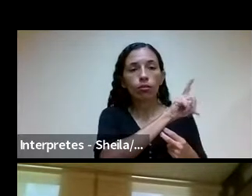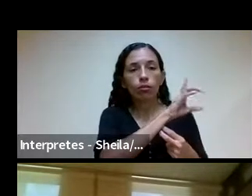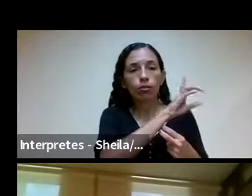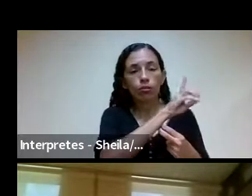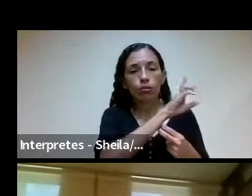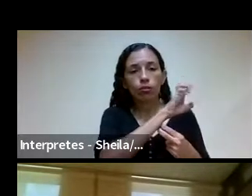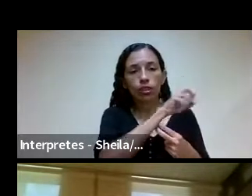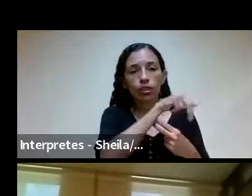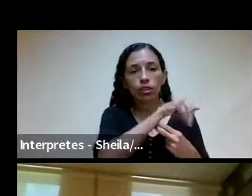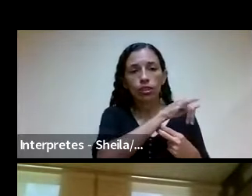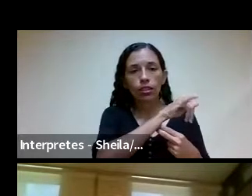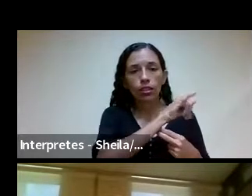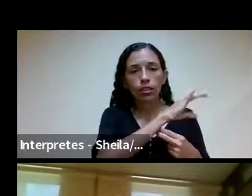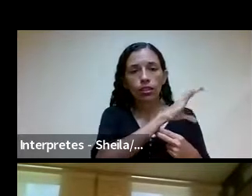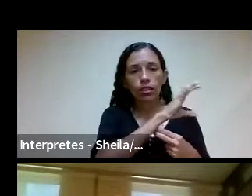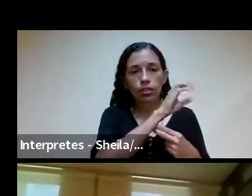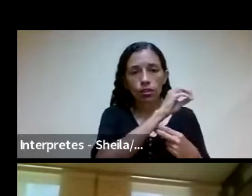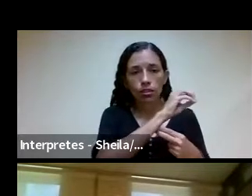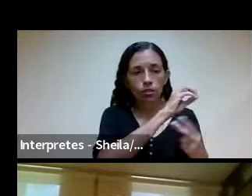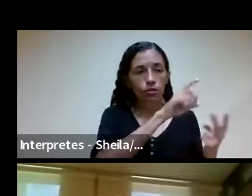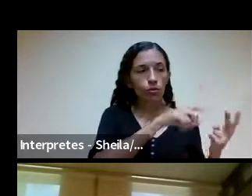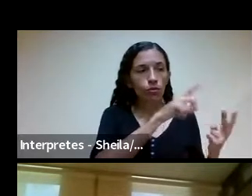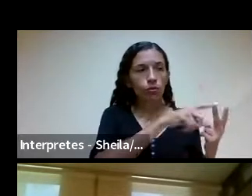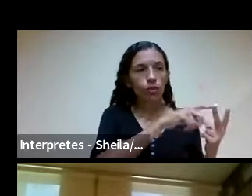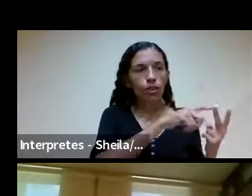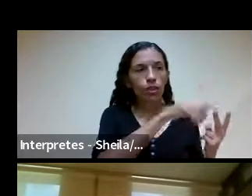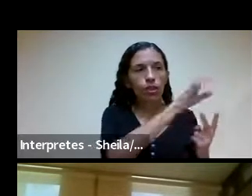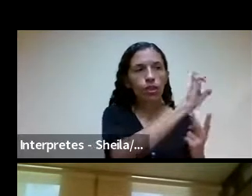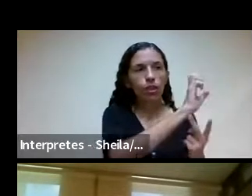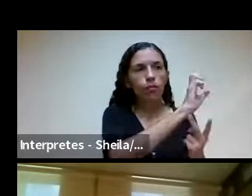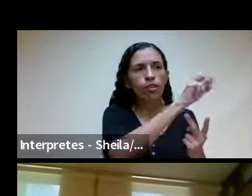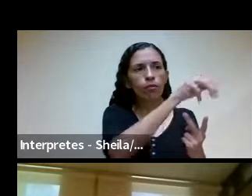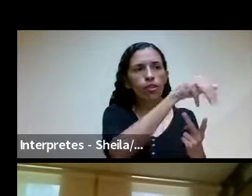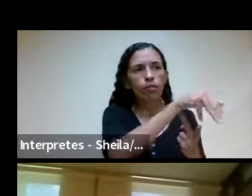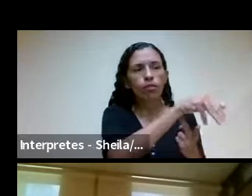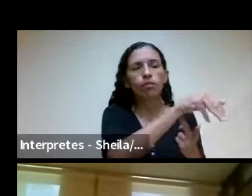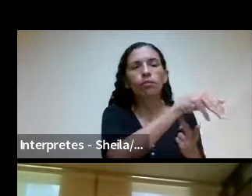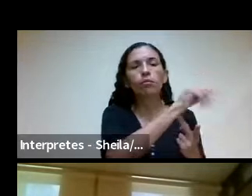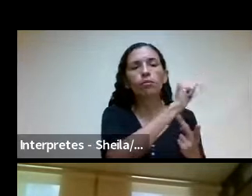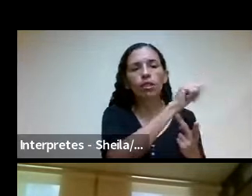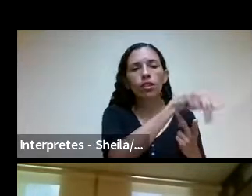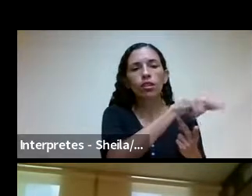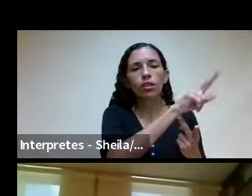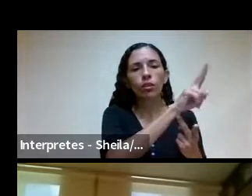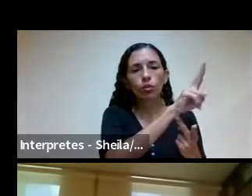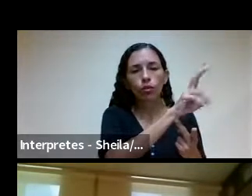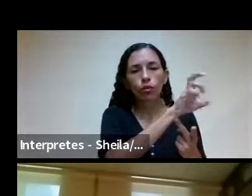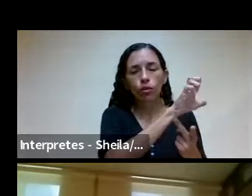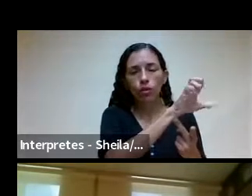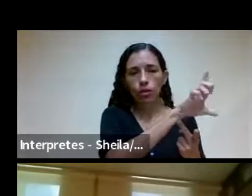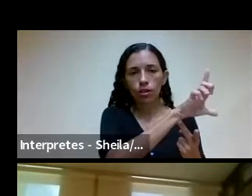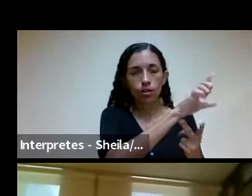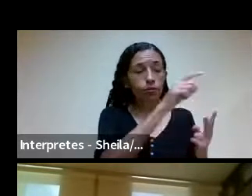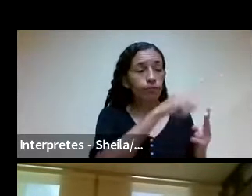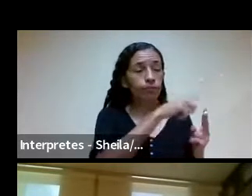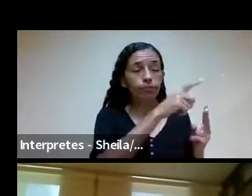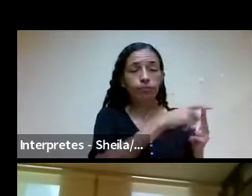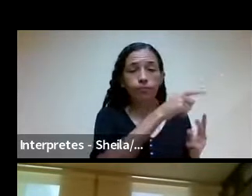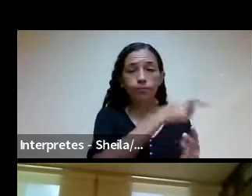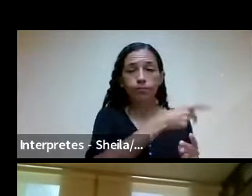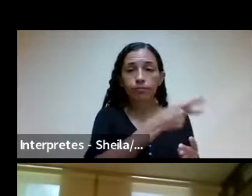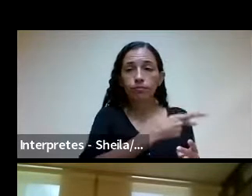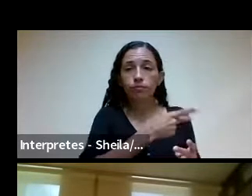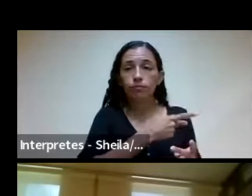de dinheiro a um eleitor por um militante dos candidatos demandados. C. Repasse de certa quantia em